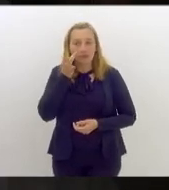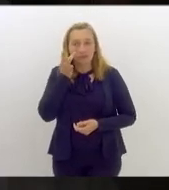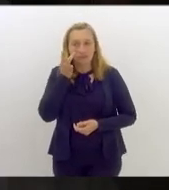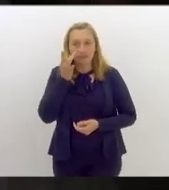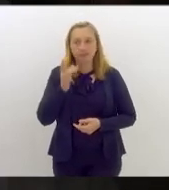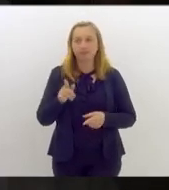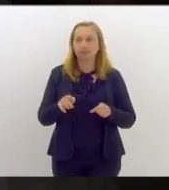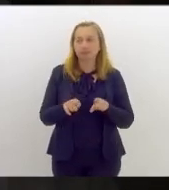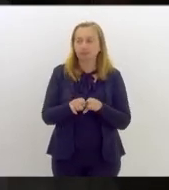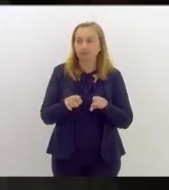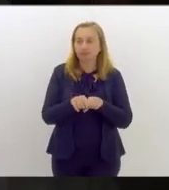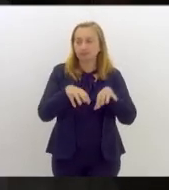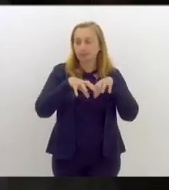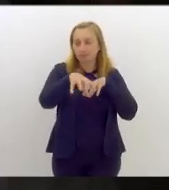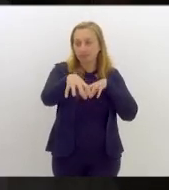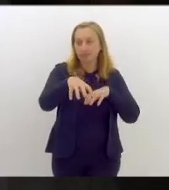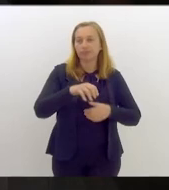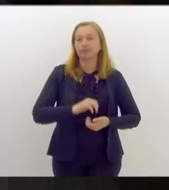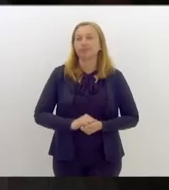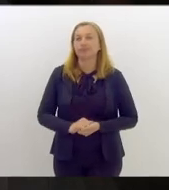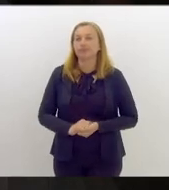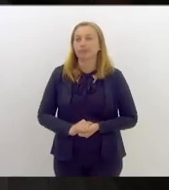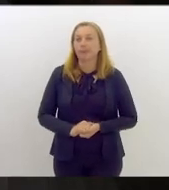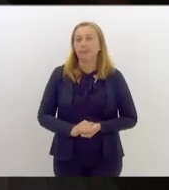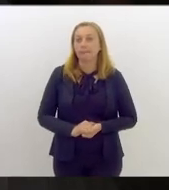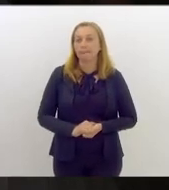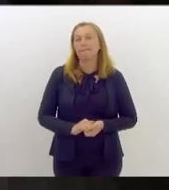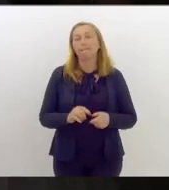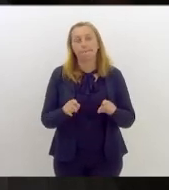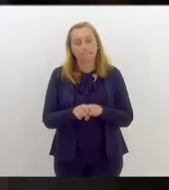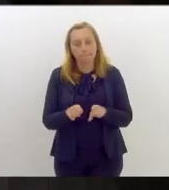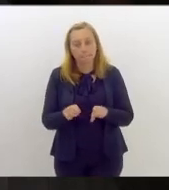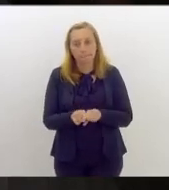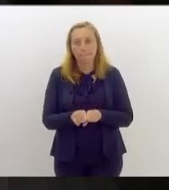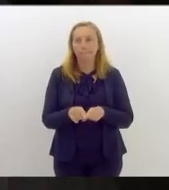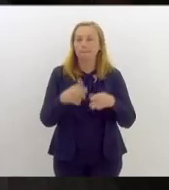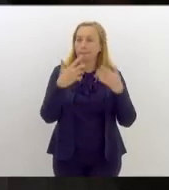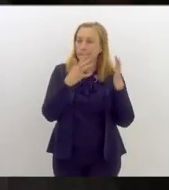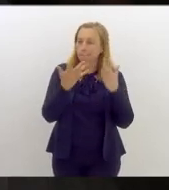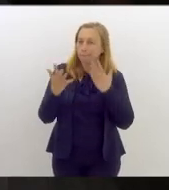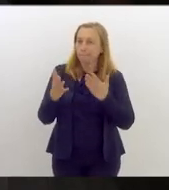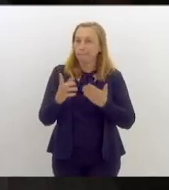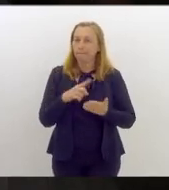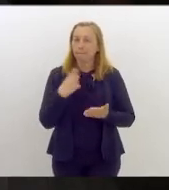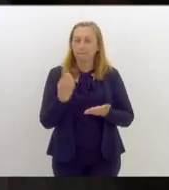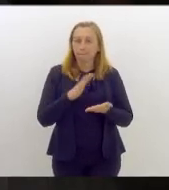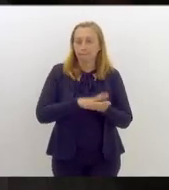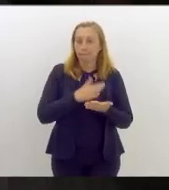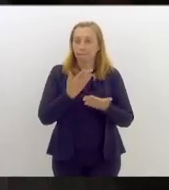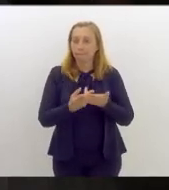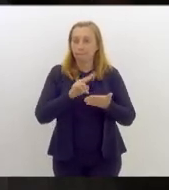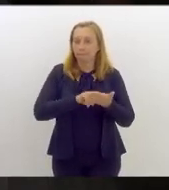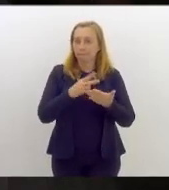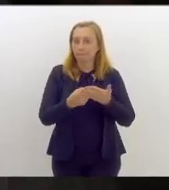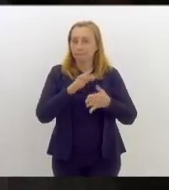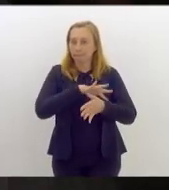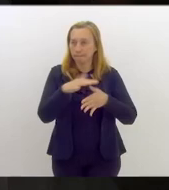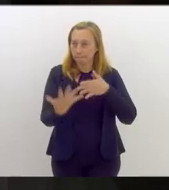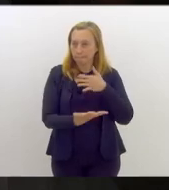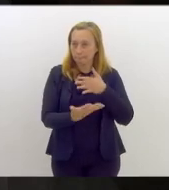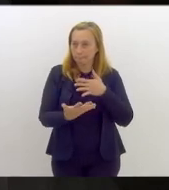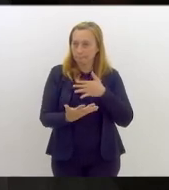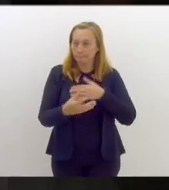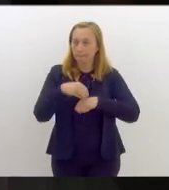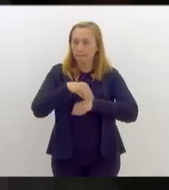presencialmente e remotamente, também saudar a nossa intérprete da linguagem de